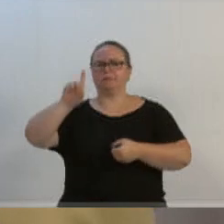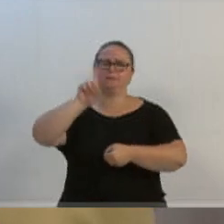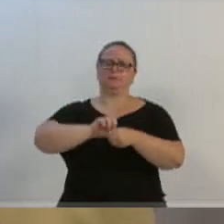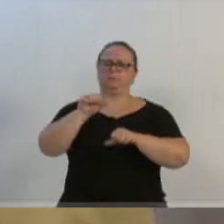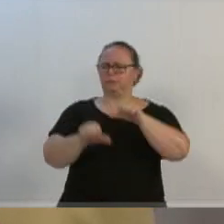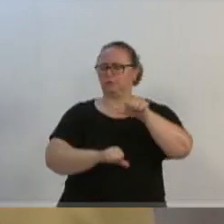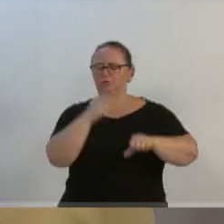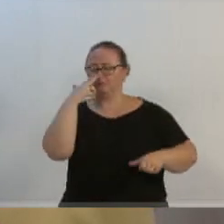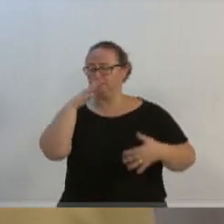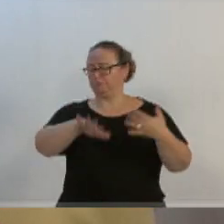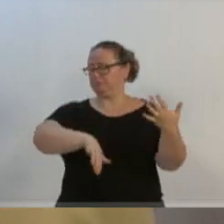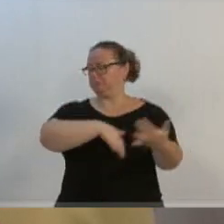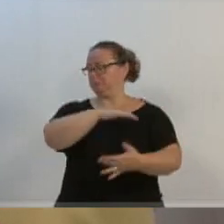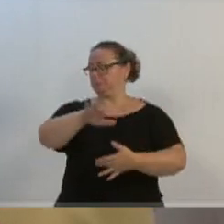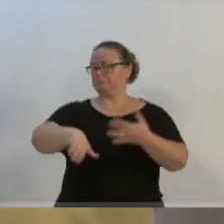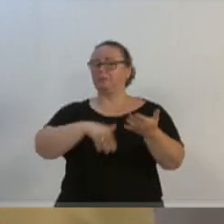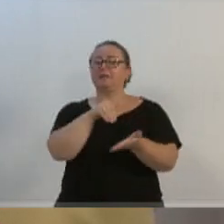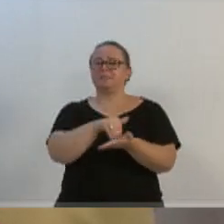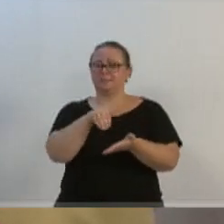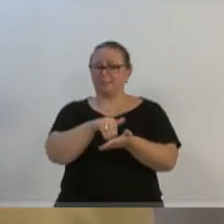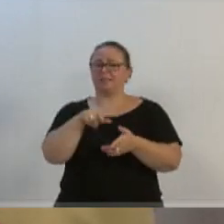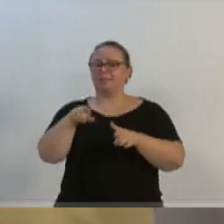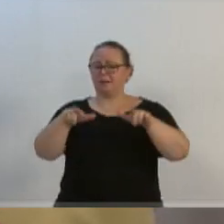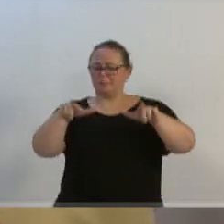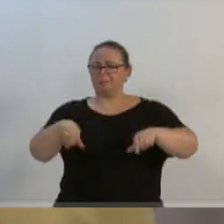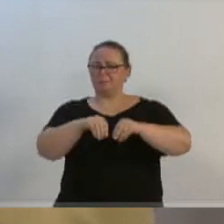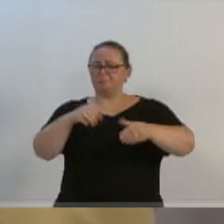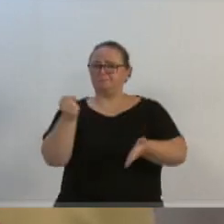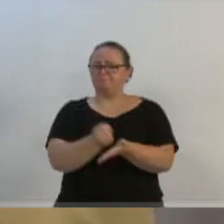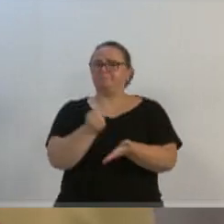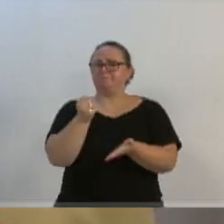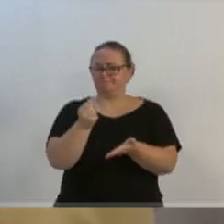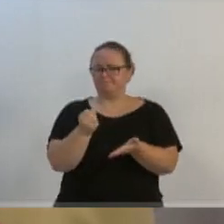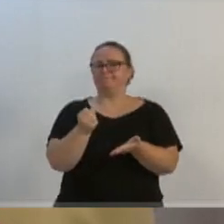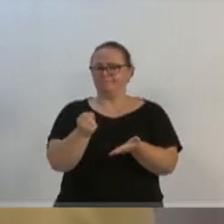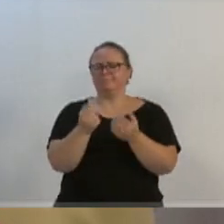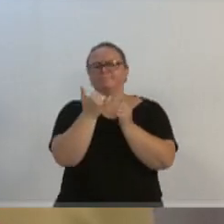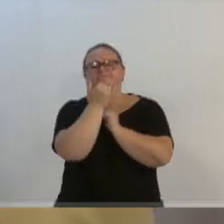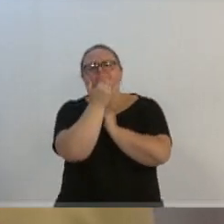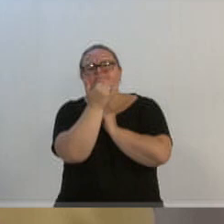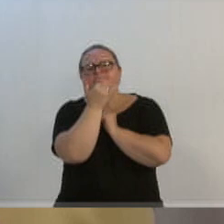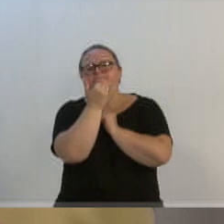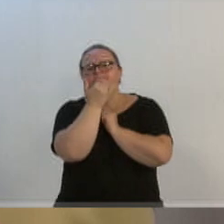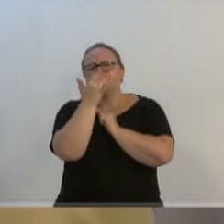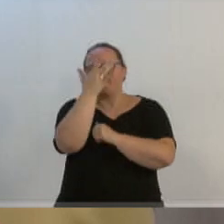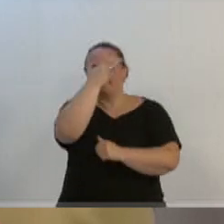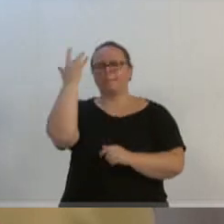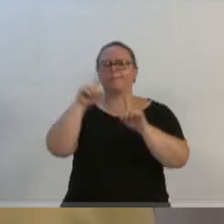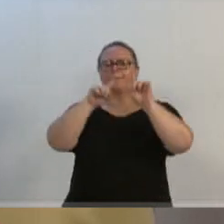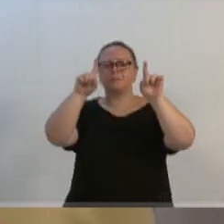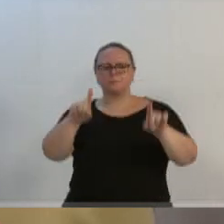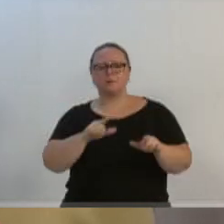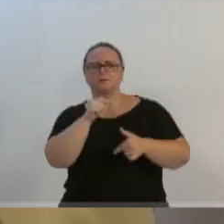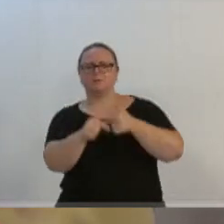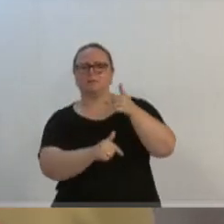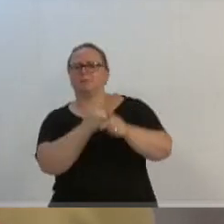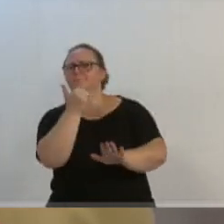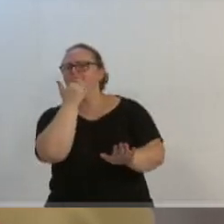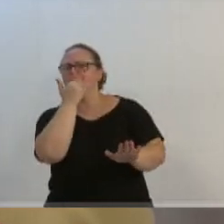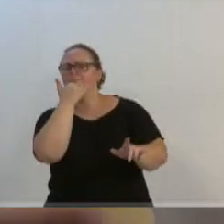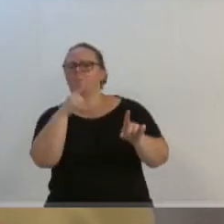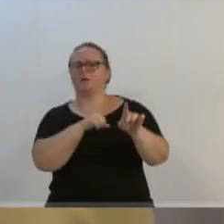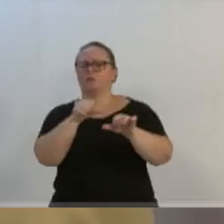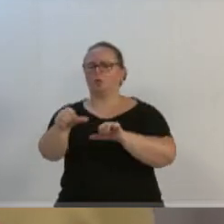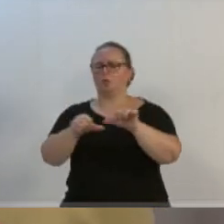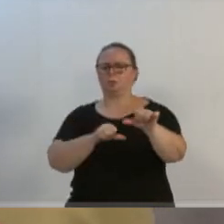vezes, é uma bagunça aquela secretaria de regulação fundiária. Me desculpe, com respeito aos trabalhadores, aos servidores lá que estão buscando fazer a sua parte, mas é um